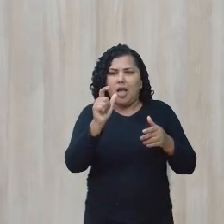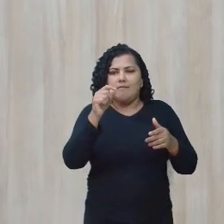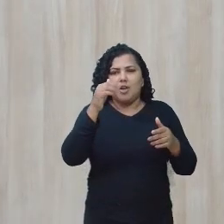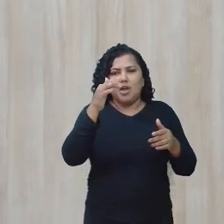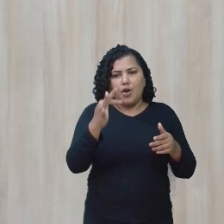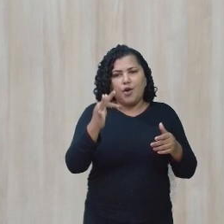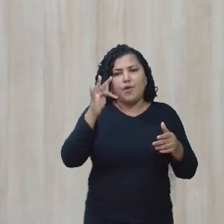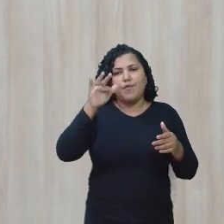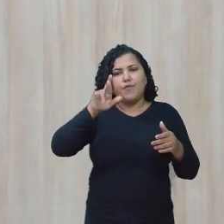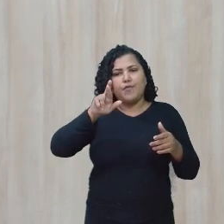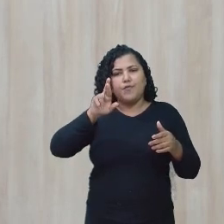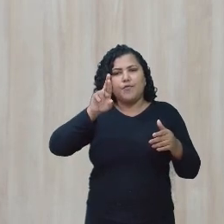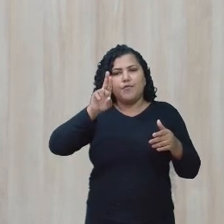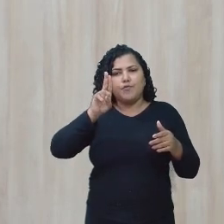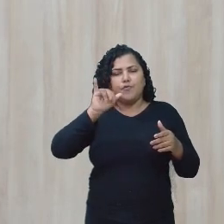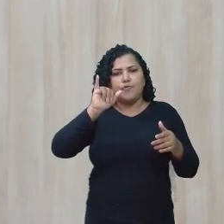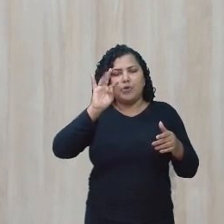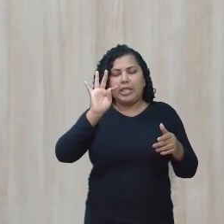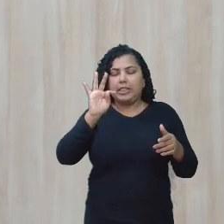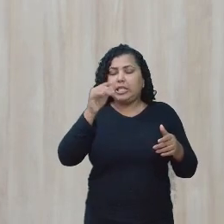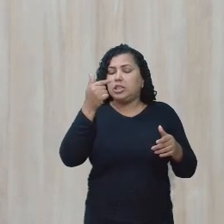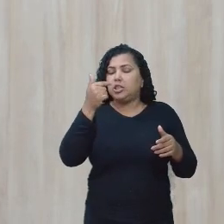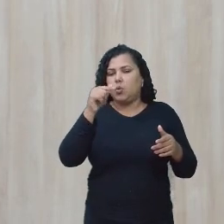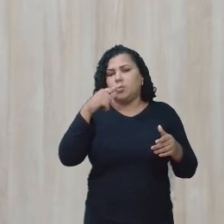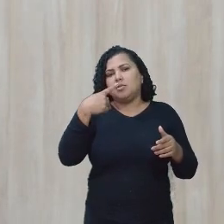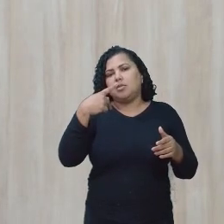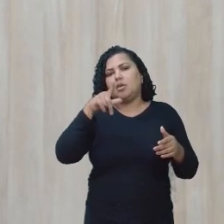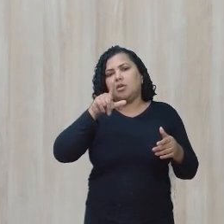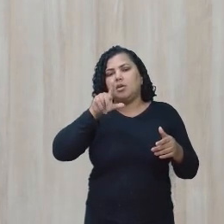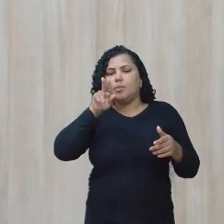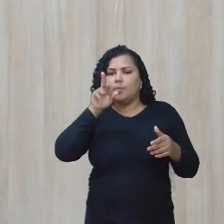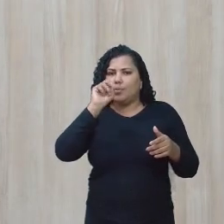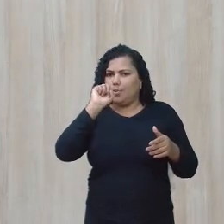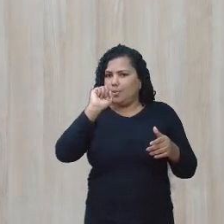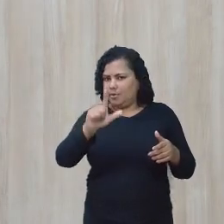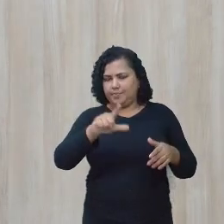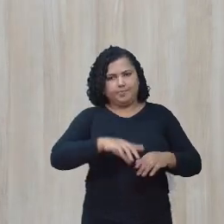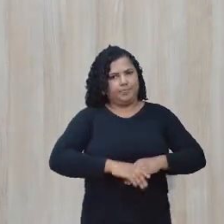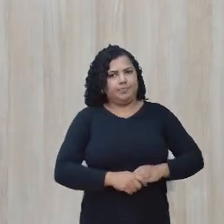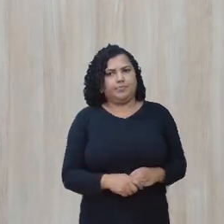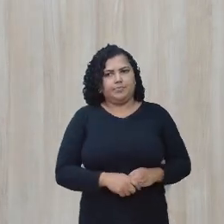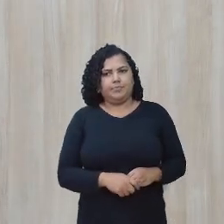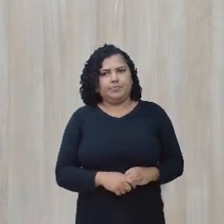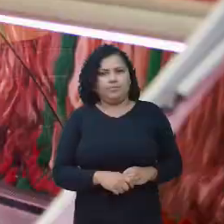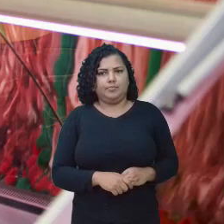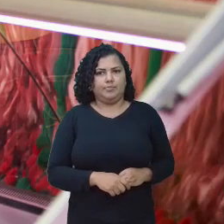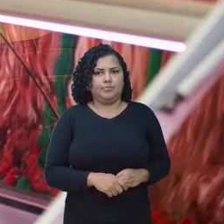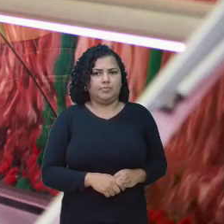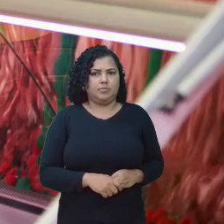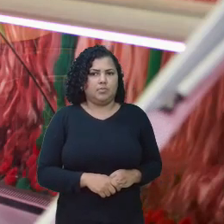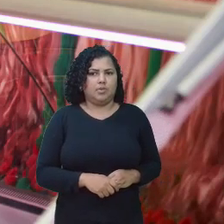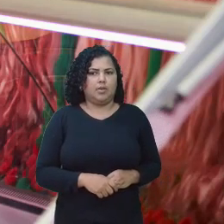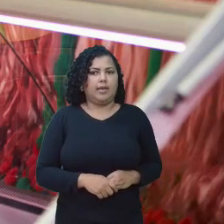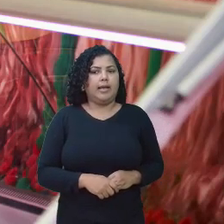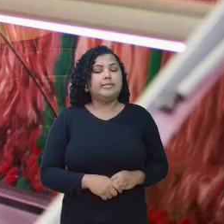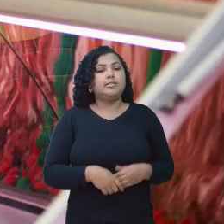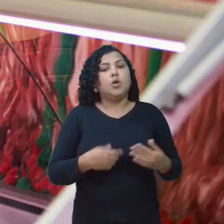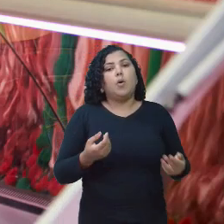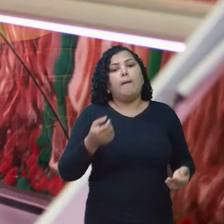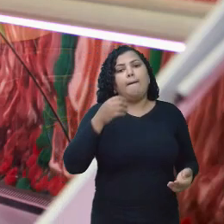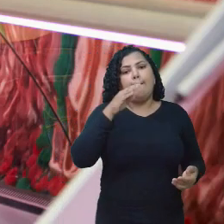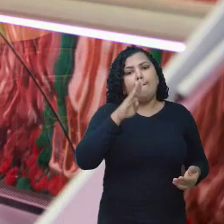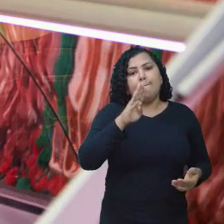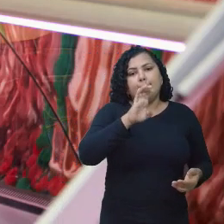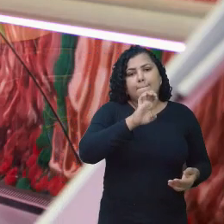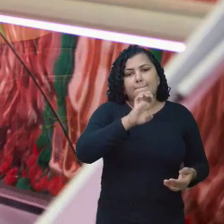dizer fruits, frutas, em inglês não. É somente fruit, tá? Beef. Beef não é